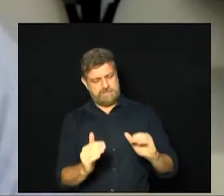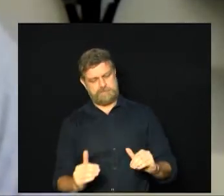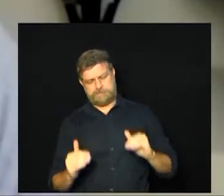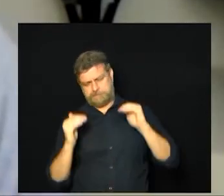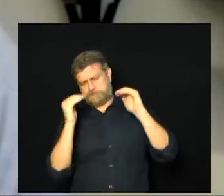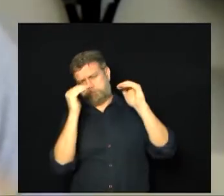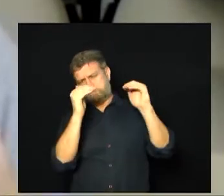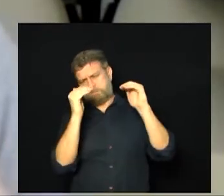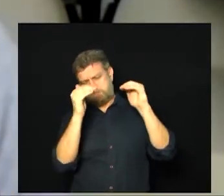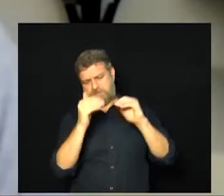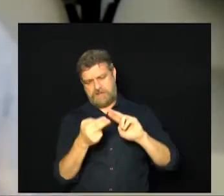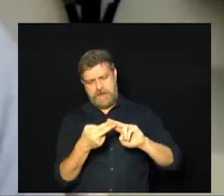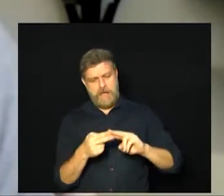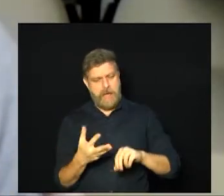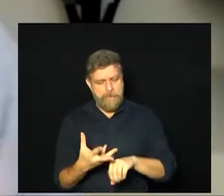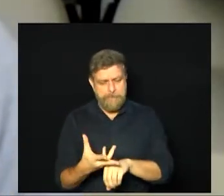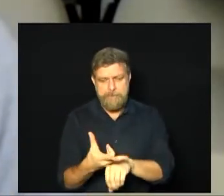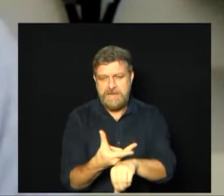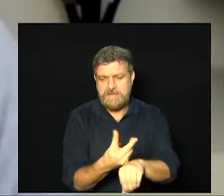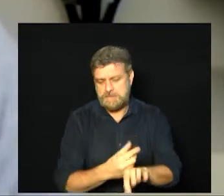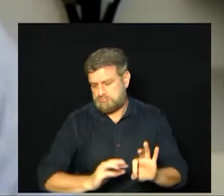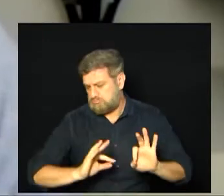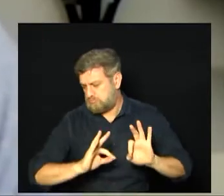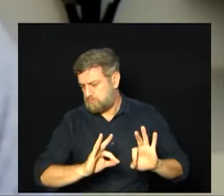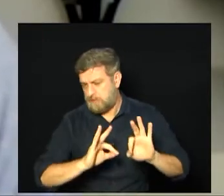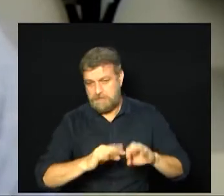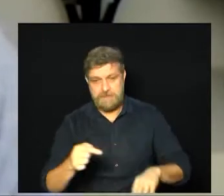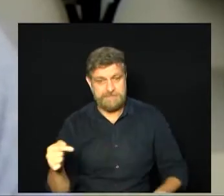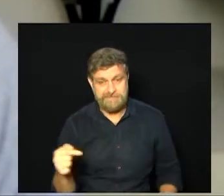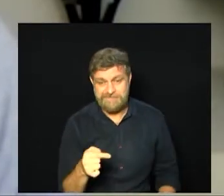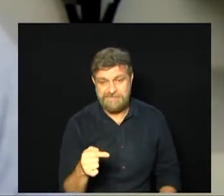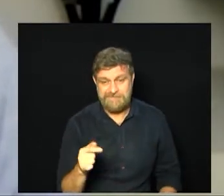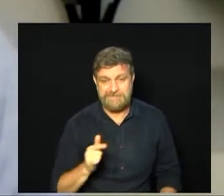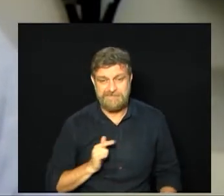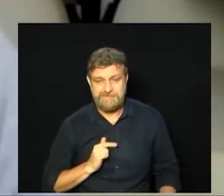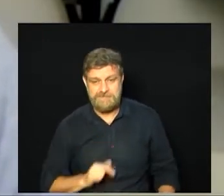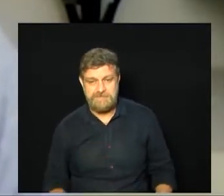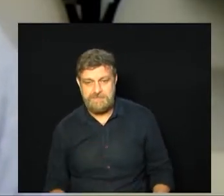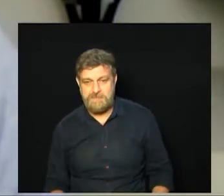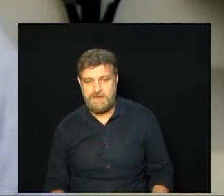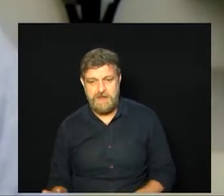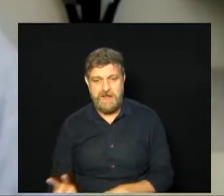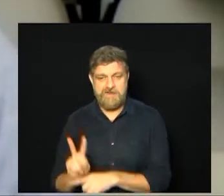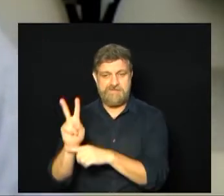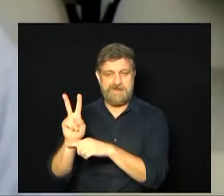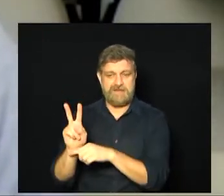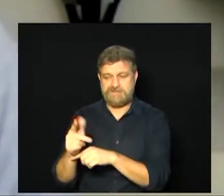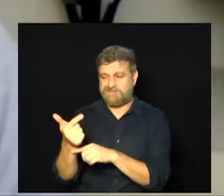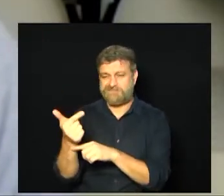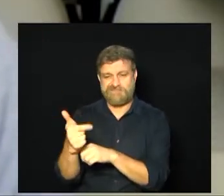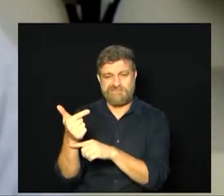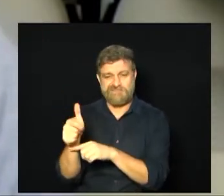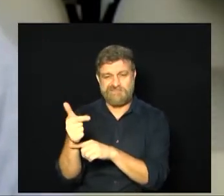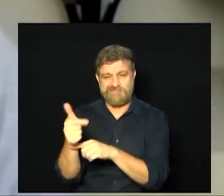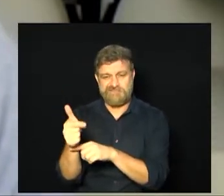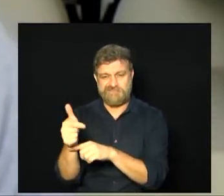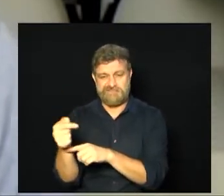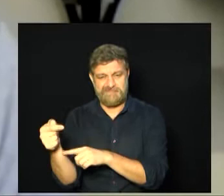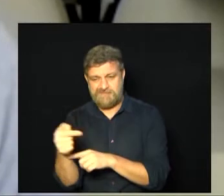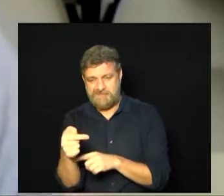com habilidades incríveis, mas que não dá aquele devido valor à sua carreira, ele não